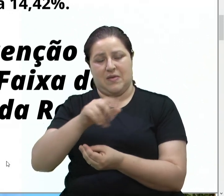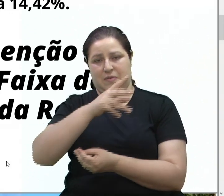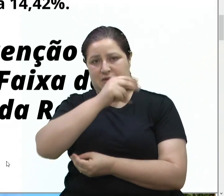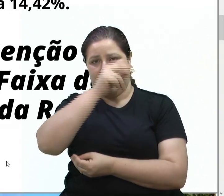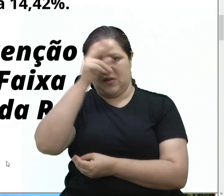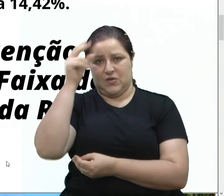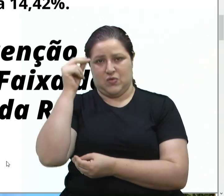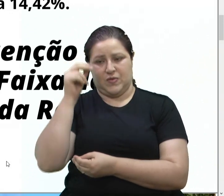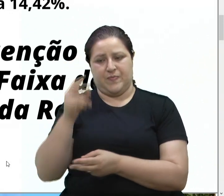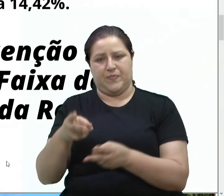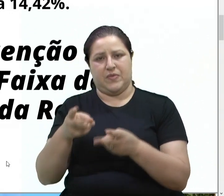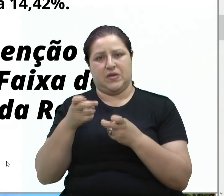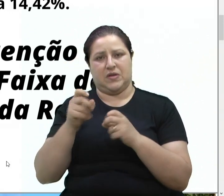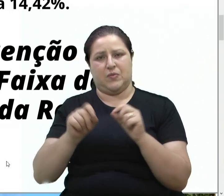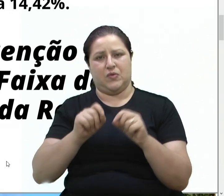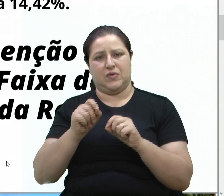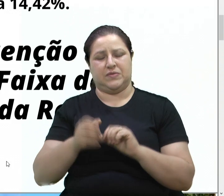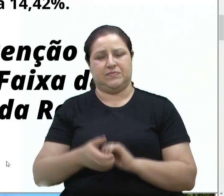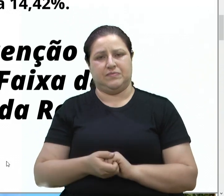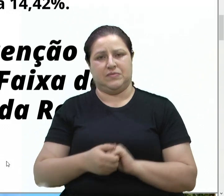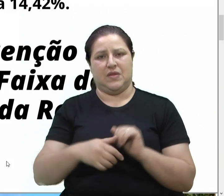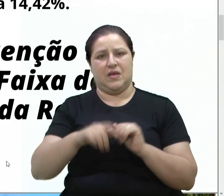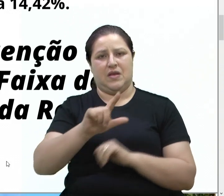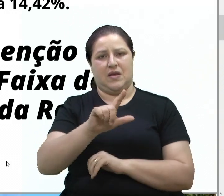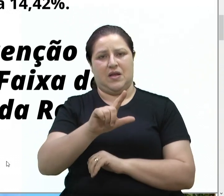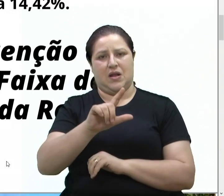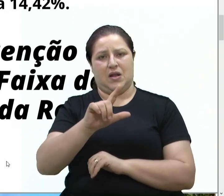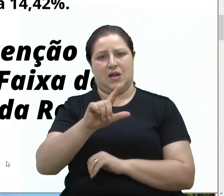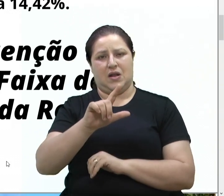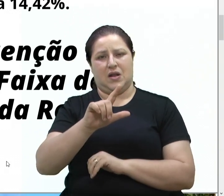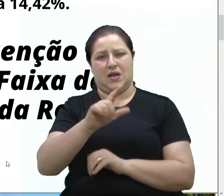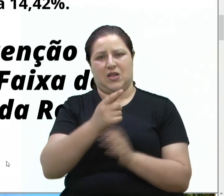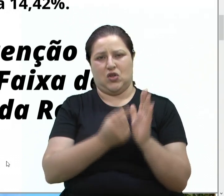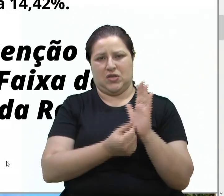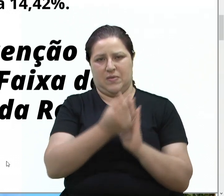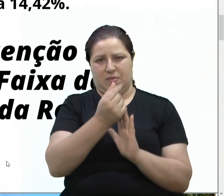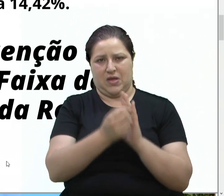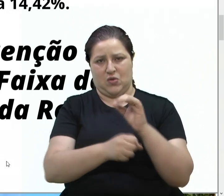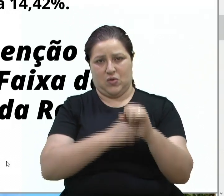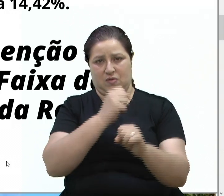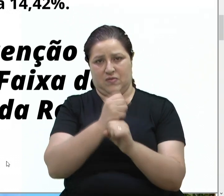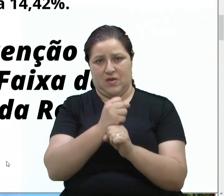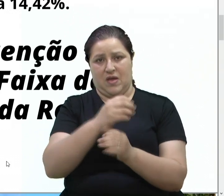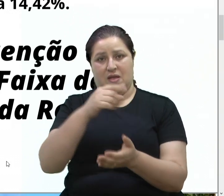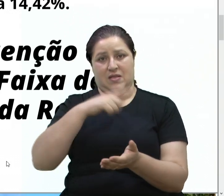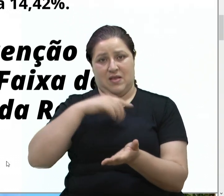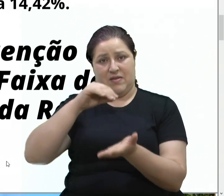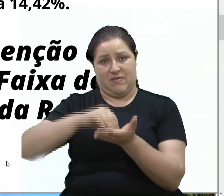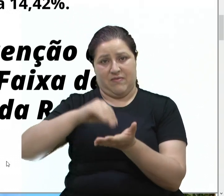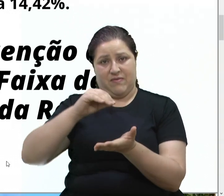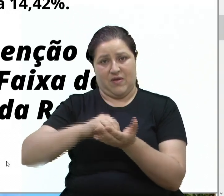gente viu a lei de orçamento para o ano que vem, a gente vê que tem um déficit de 140 milhões, né?